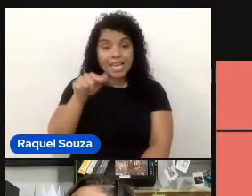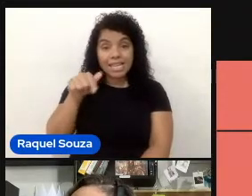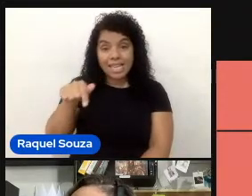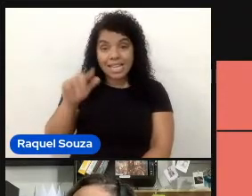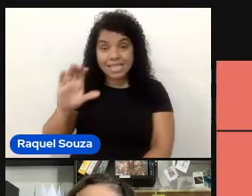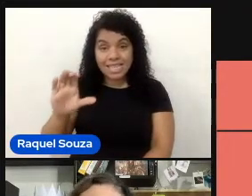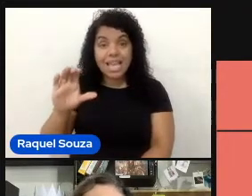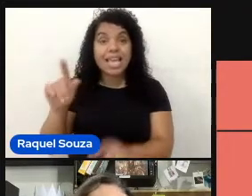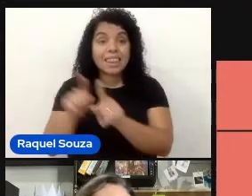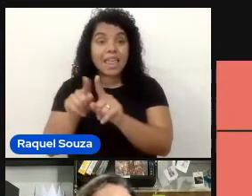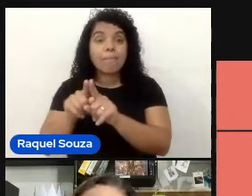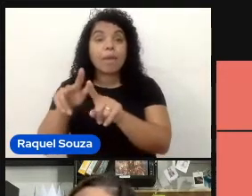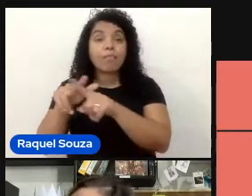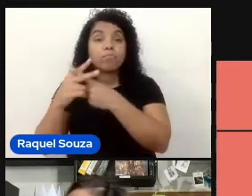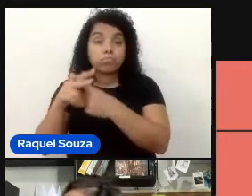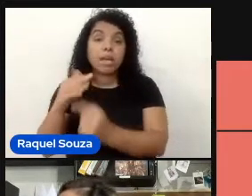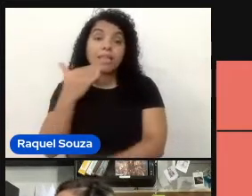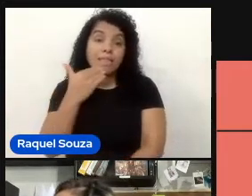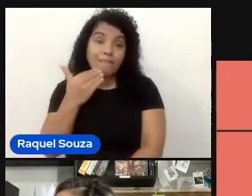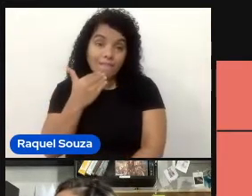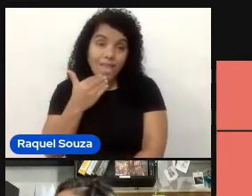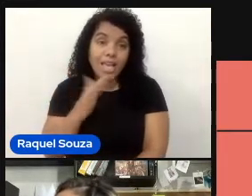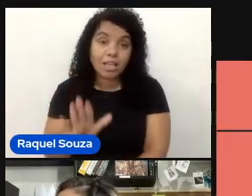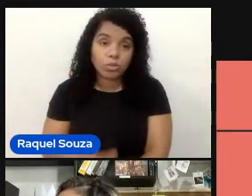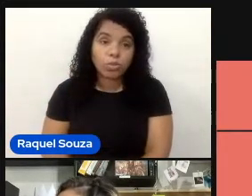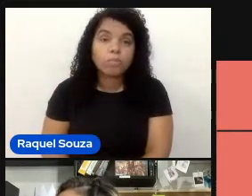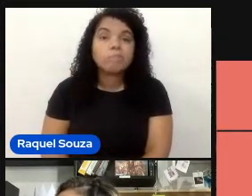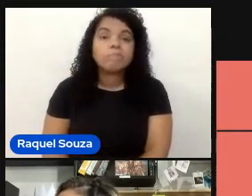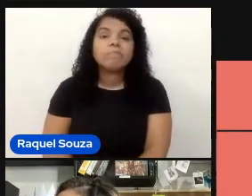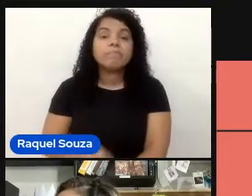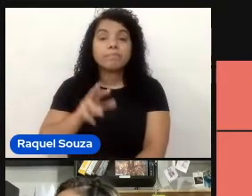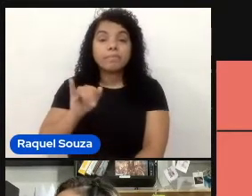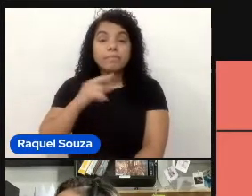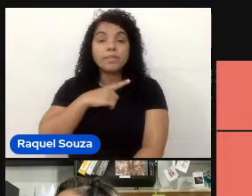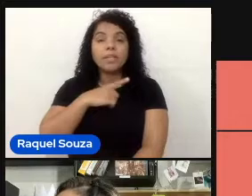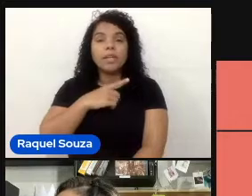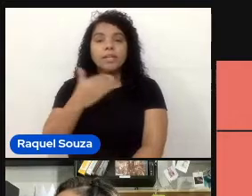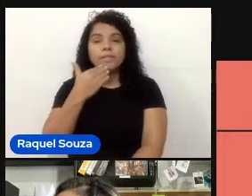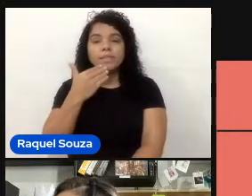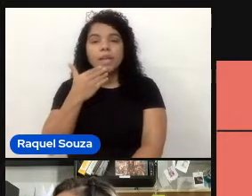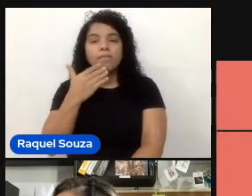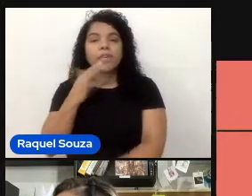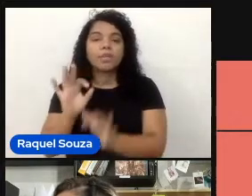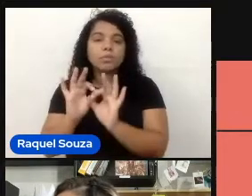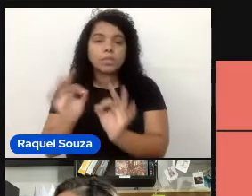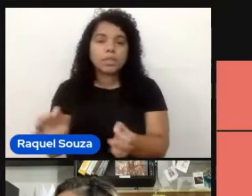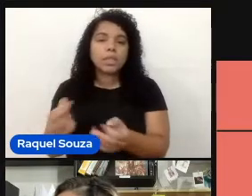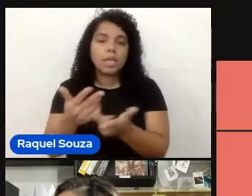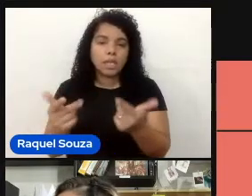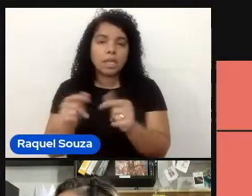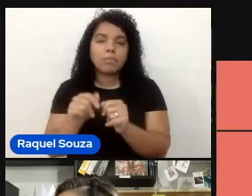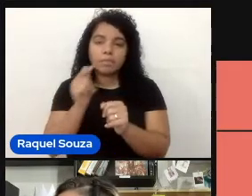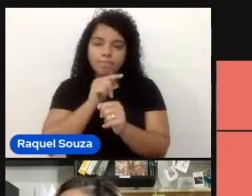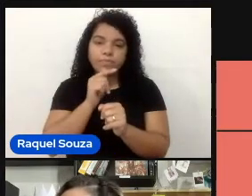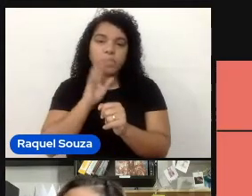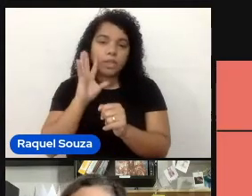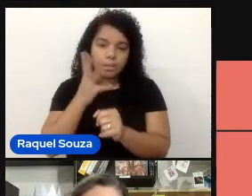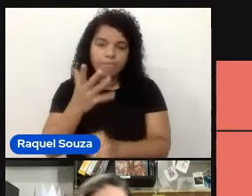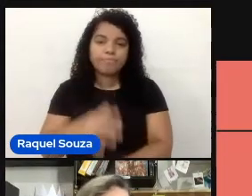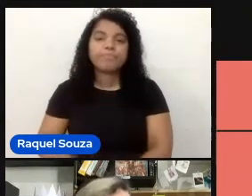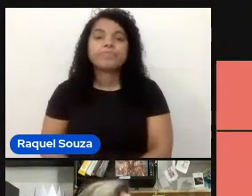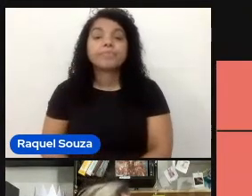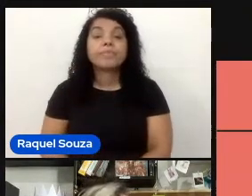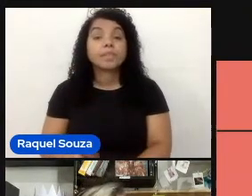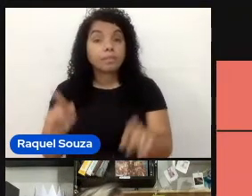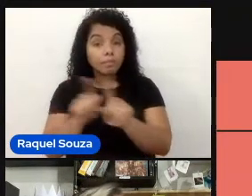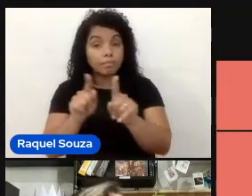na correção de defeitos, quando o defeito ele acaba sendo um pouquinho mais simples e tudo mais, ele consegue ter ali a expertise